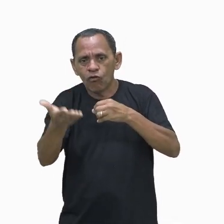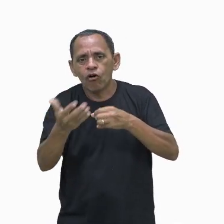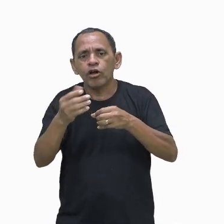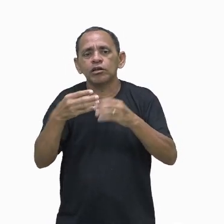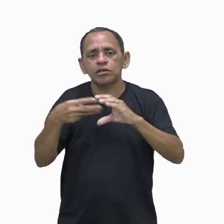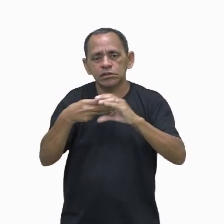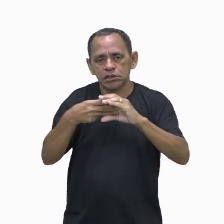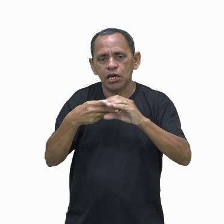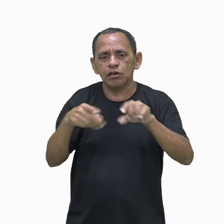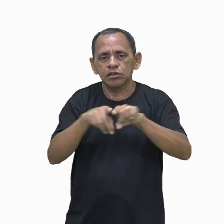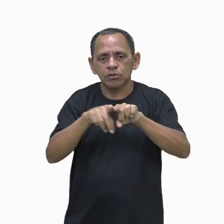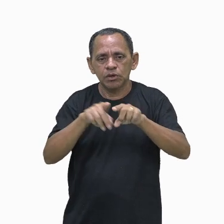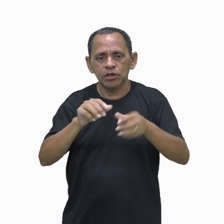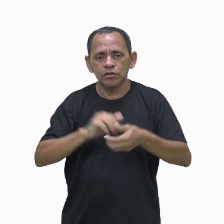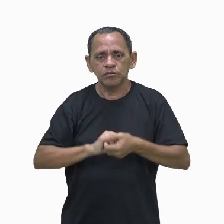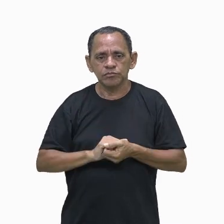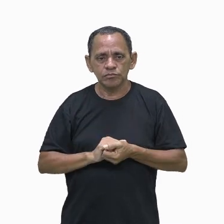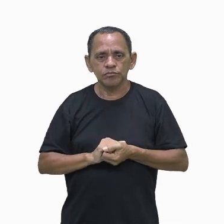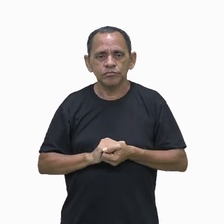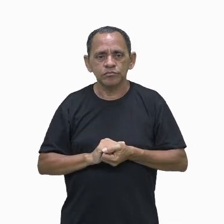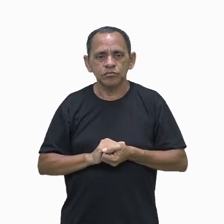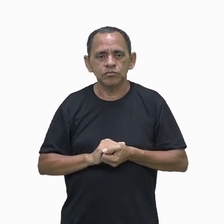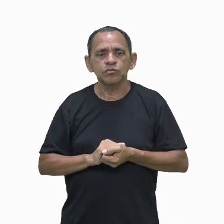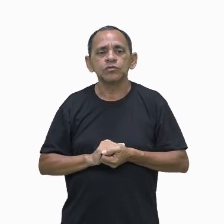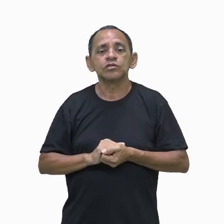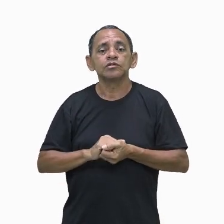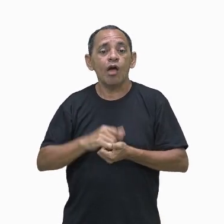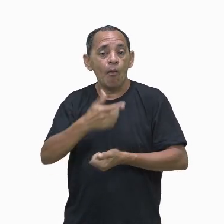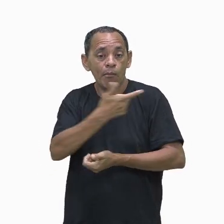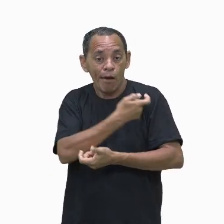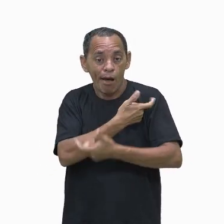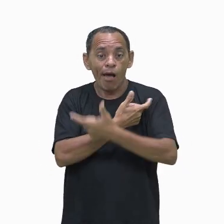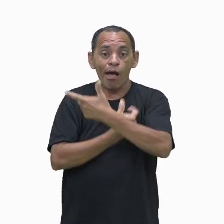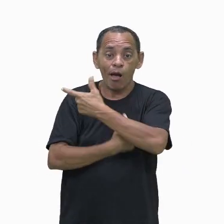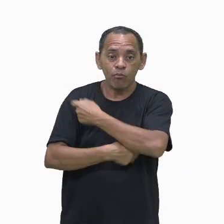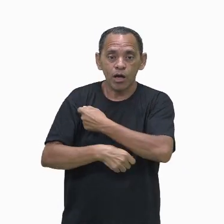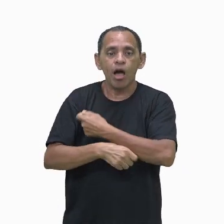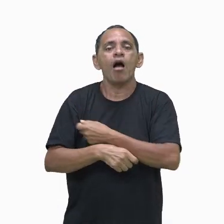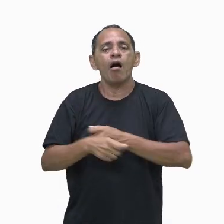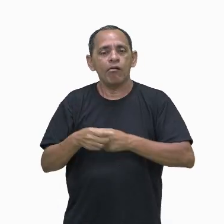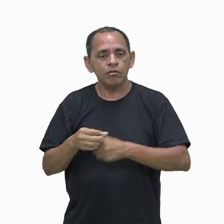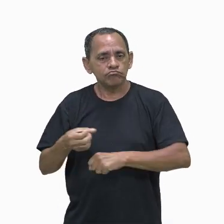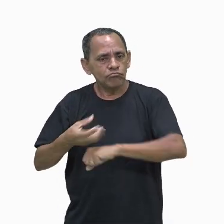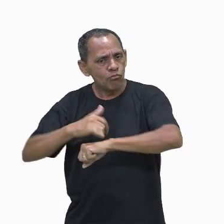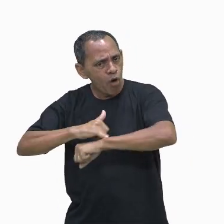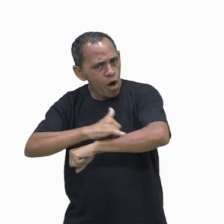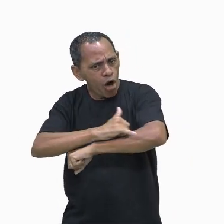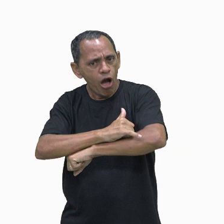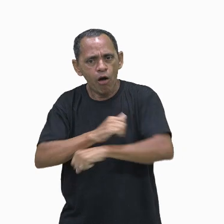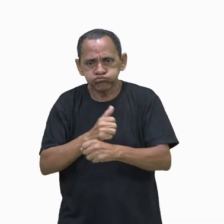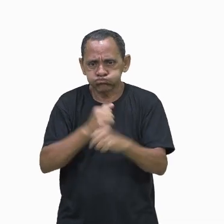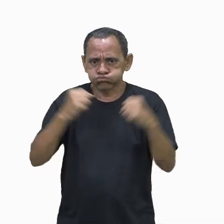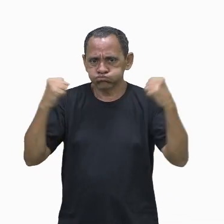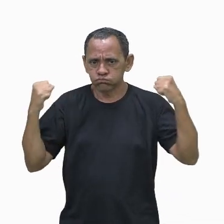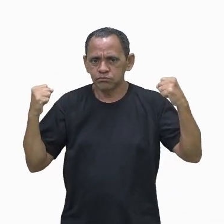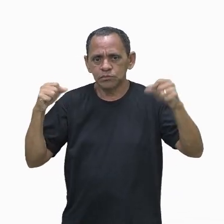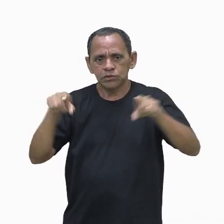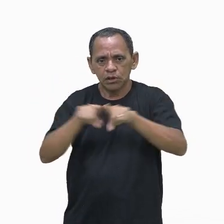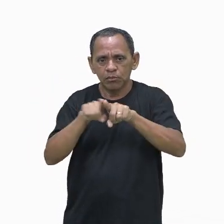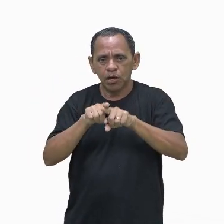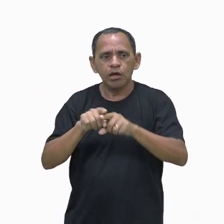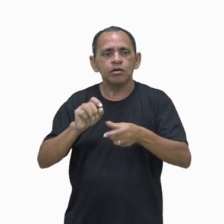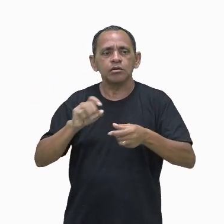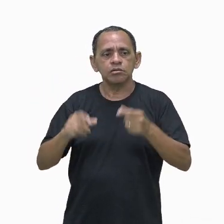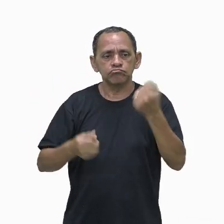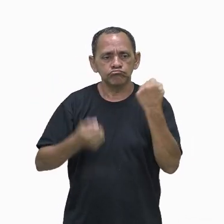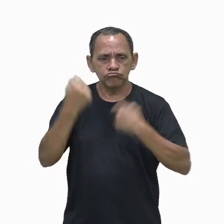célula, né? E os esteroides, aí, os famosos esteroides, são um grupo de lipídios que incluem hormônios esteroides como